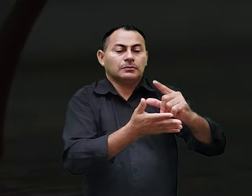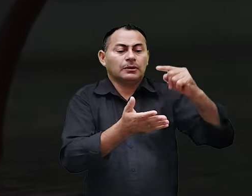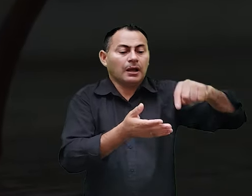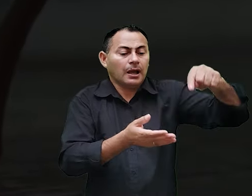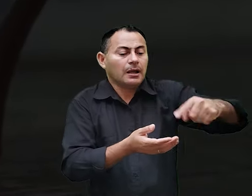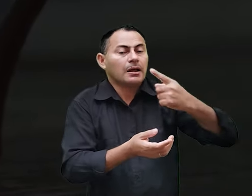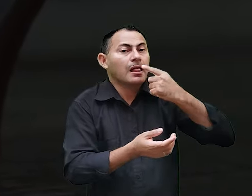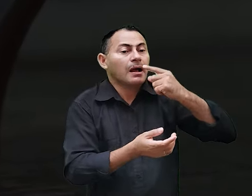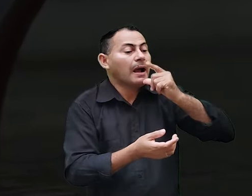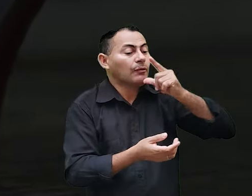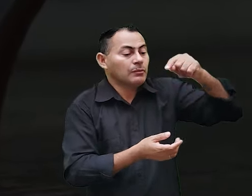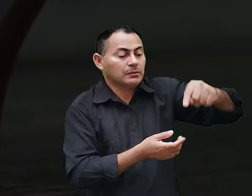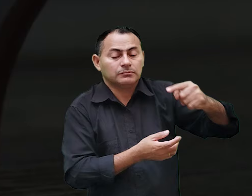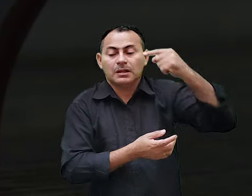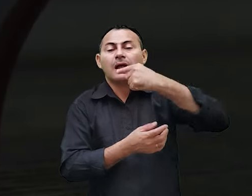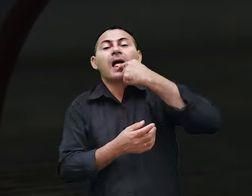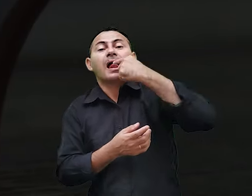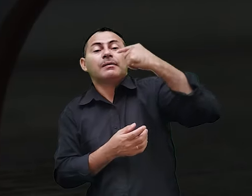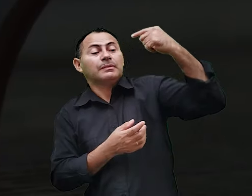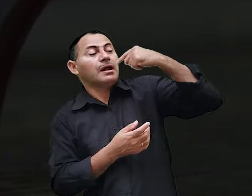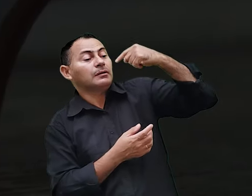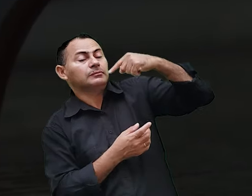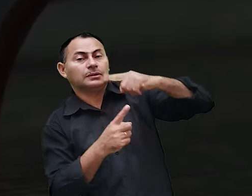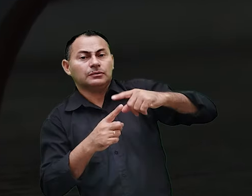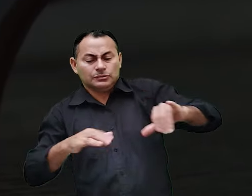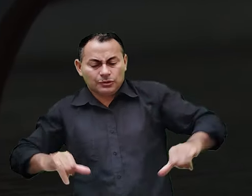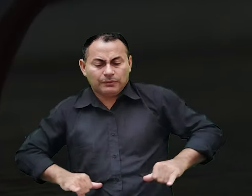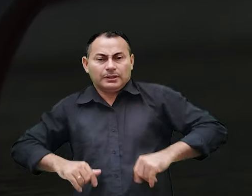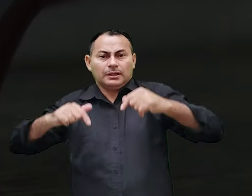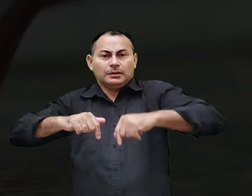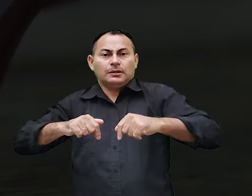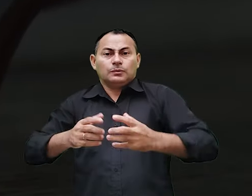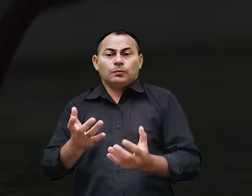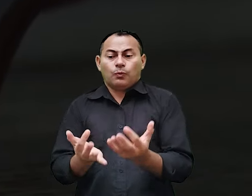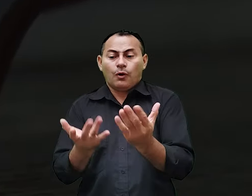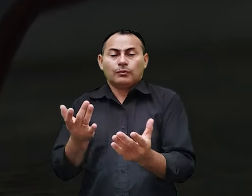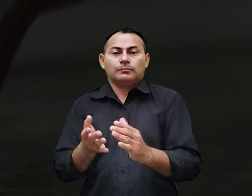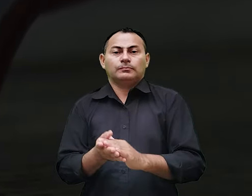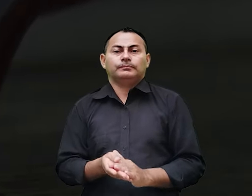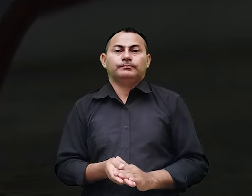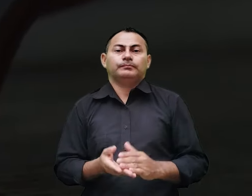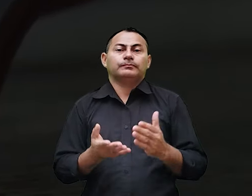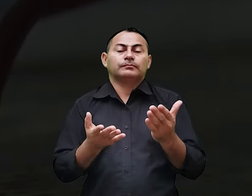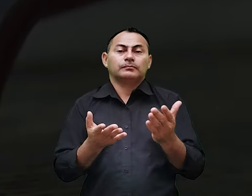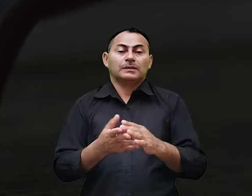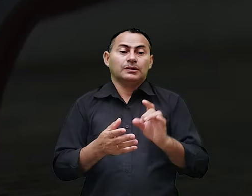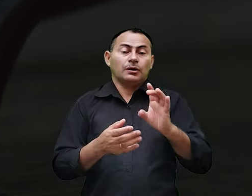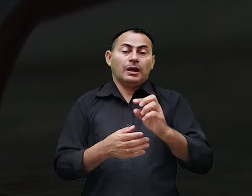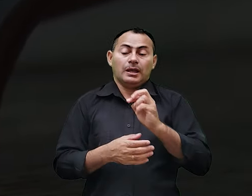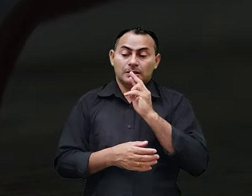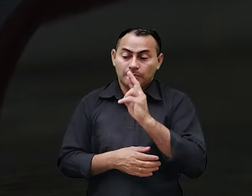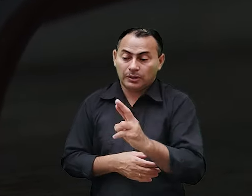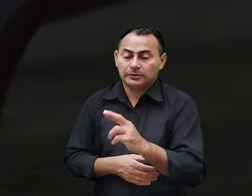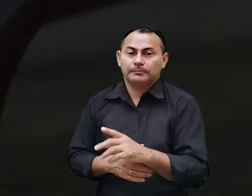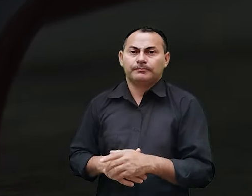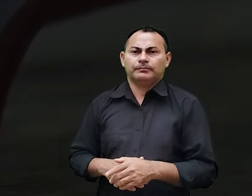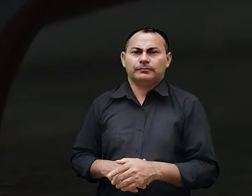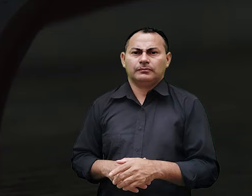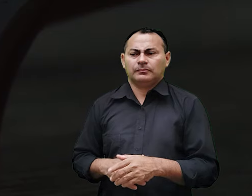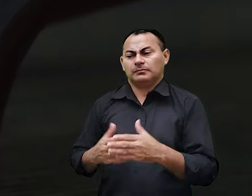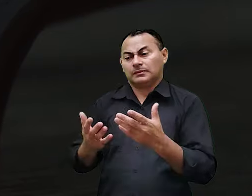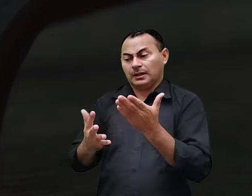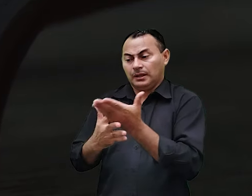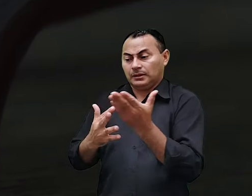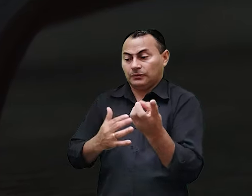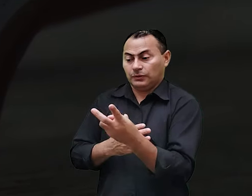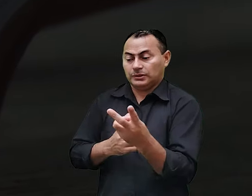molhe a ponta do dedo na água e refresque a minha língua, porque estou sofrendo muito neste fogo. Só que a resposta